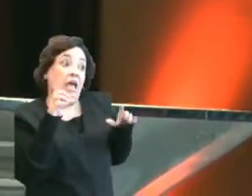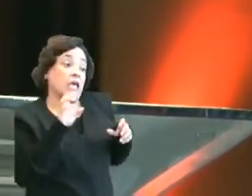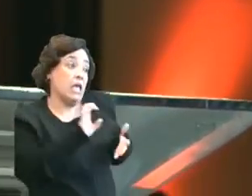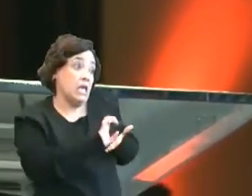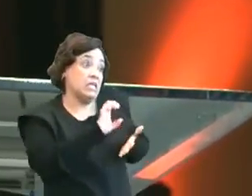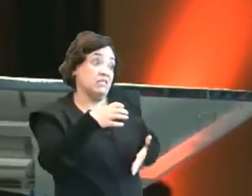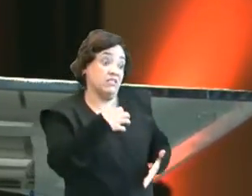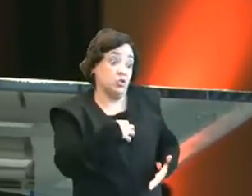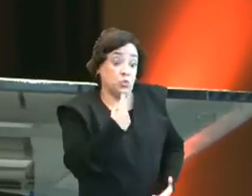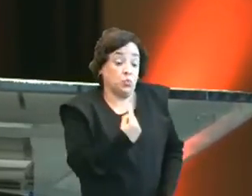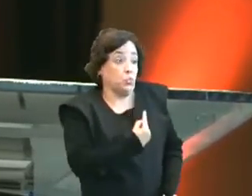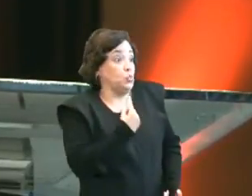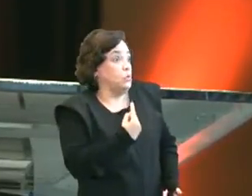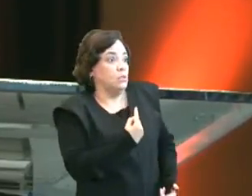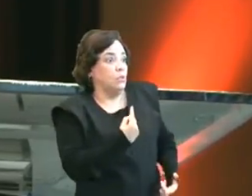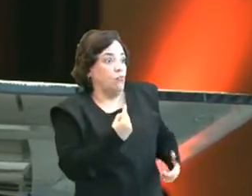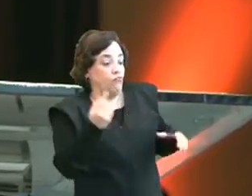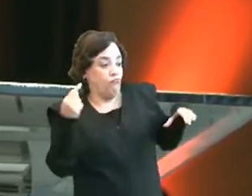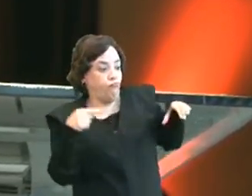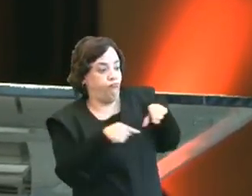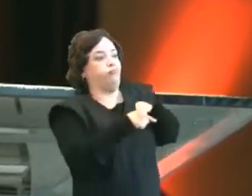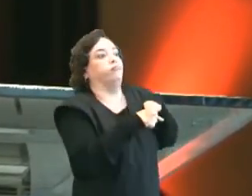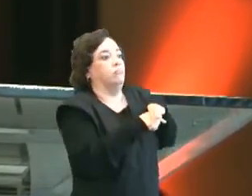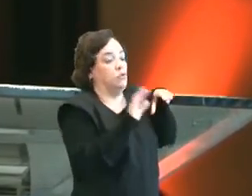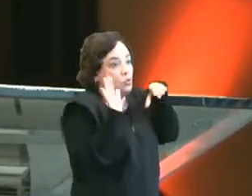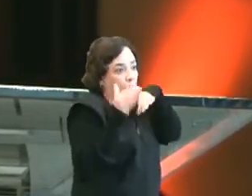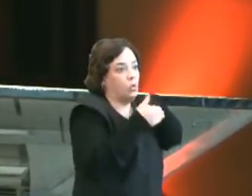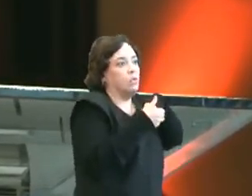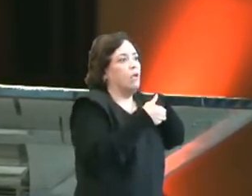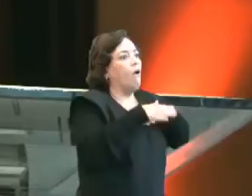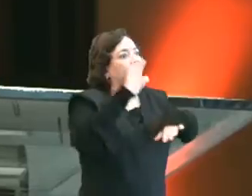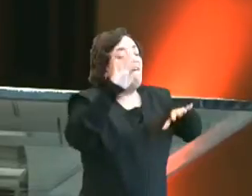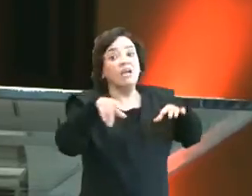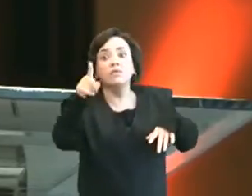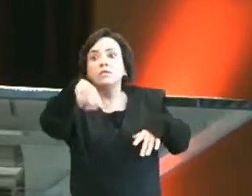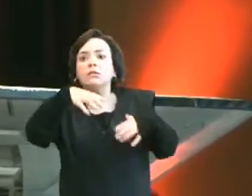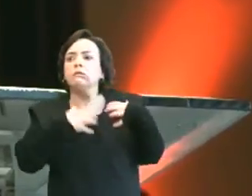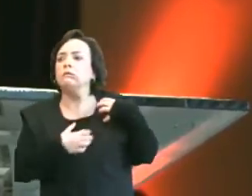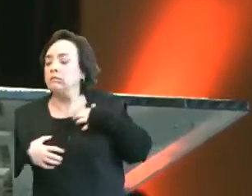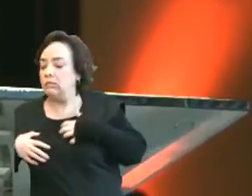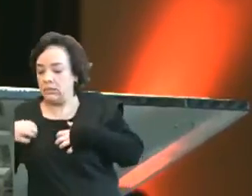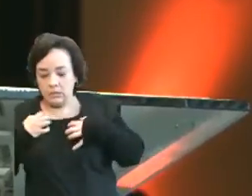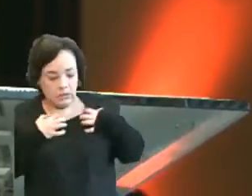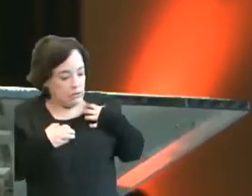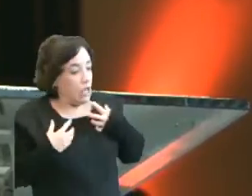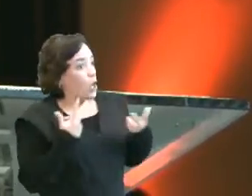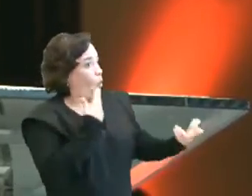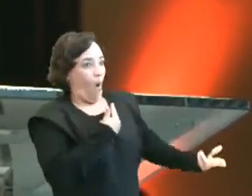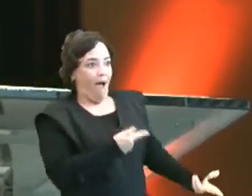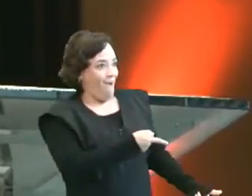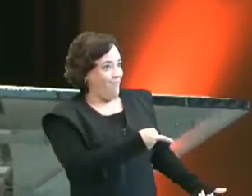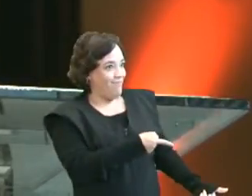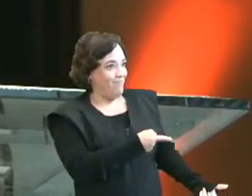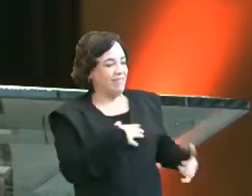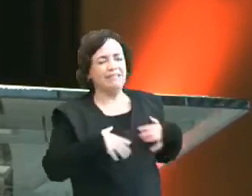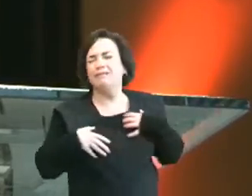perturbam. Por quê? Como assim? O que está